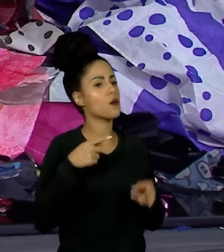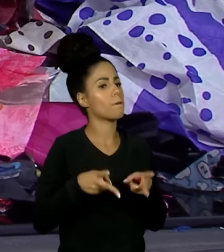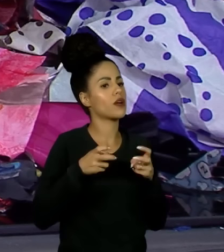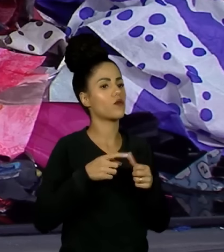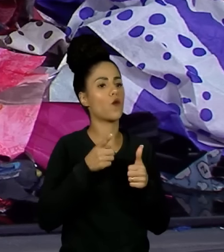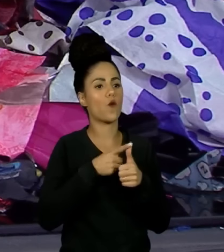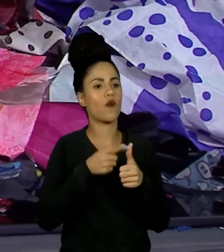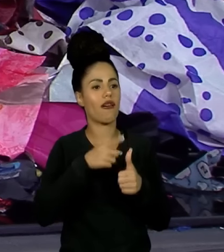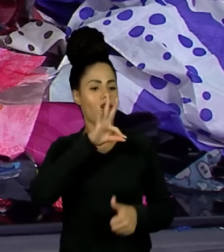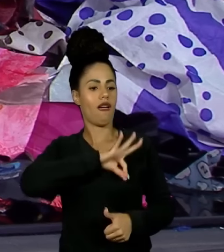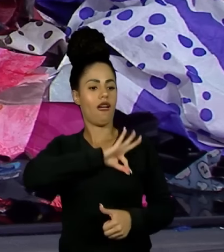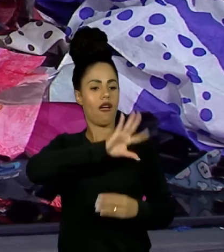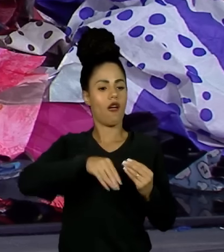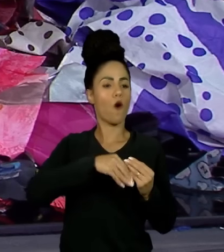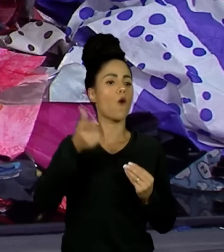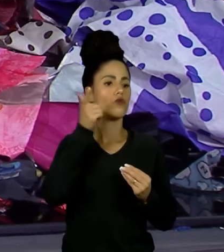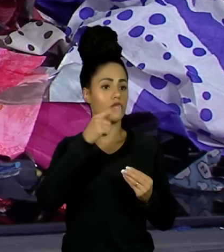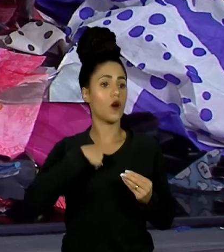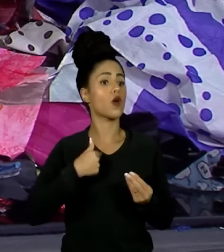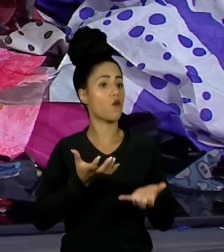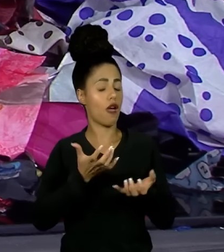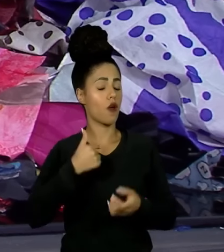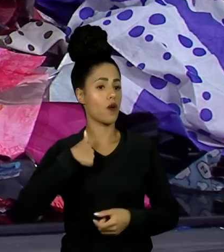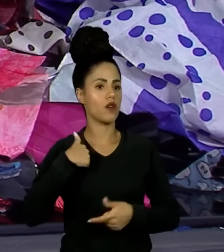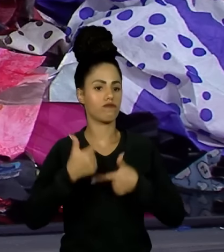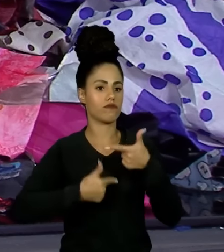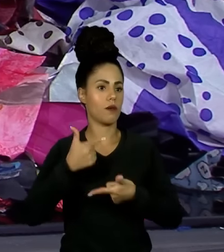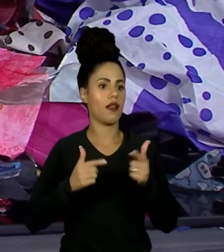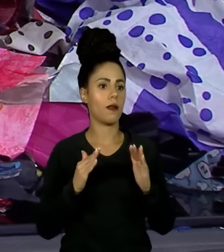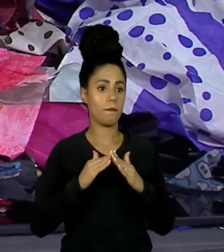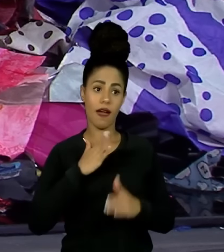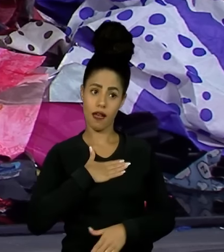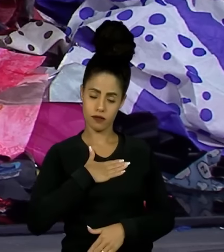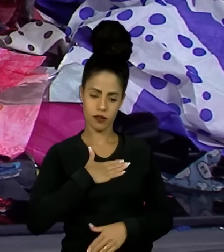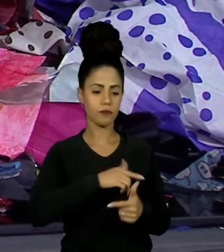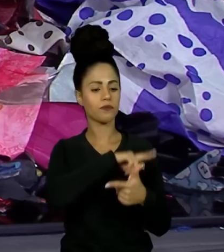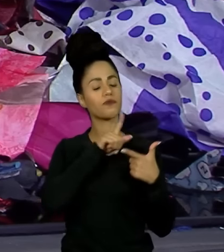geração de renda, que eu quero e eu prefiro trabalhar em casa hoje.